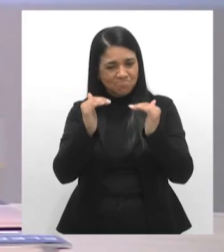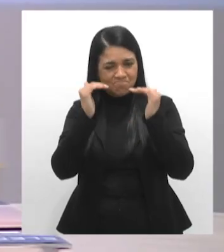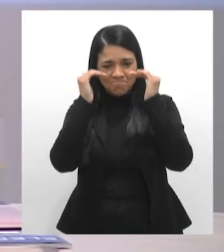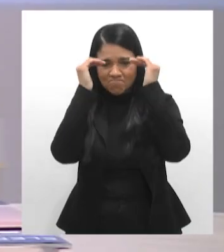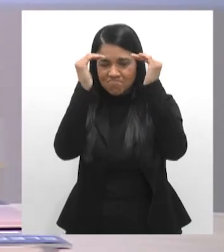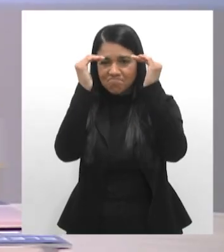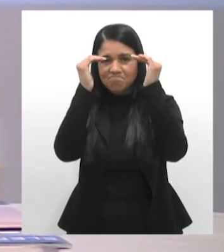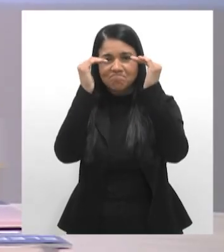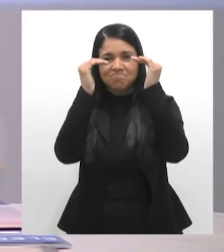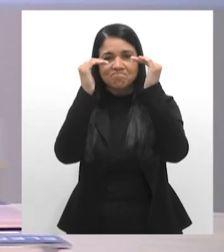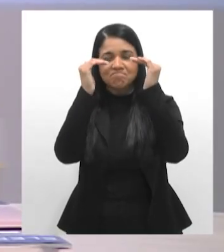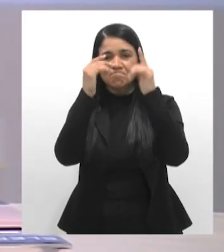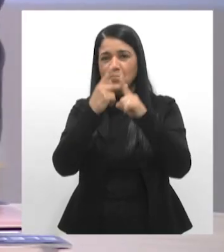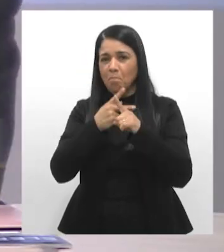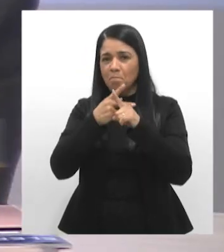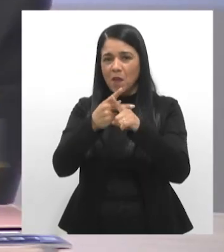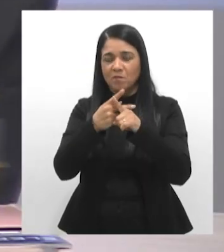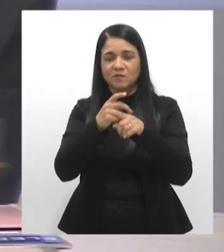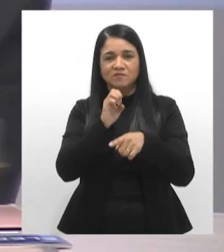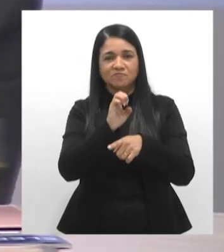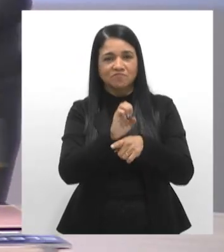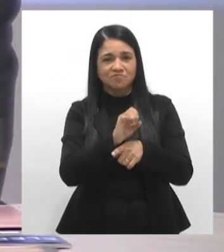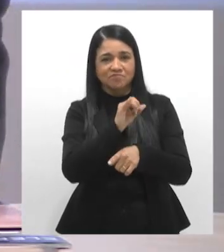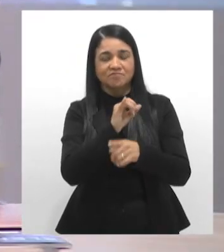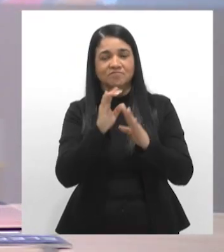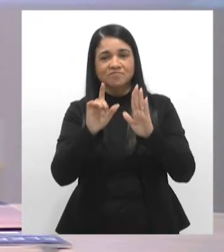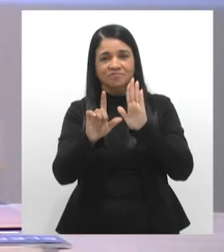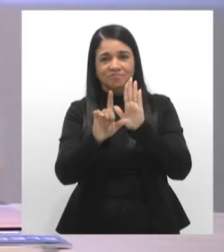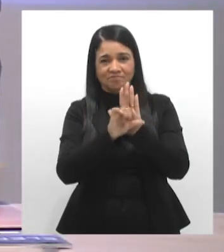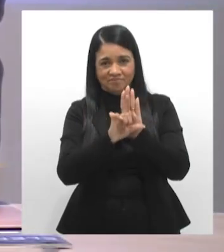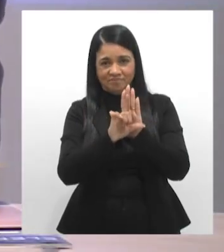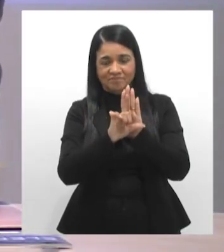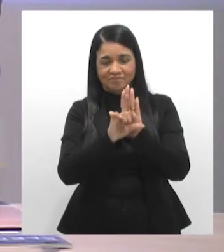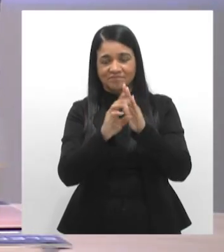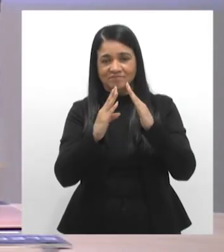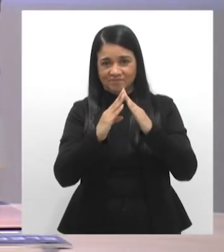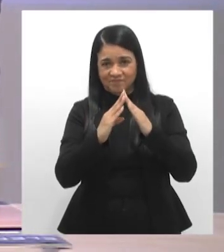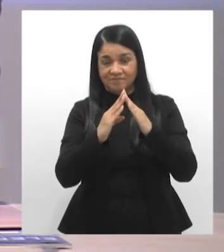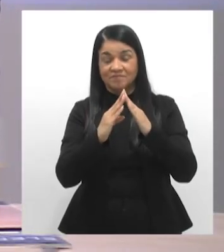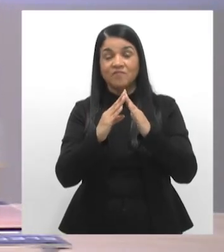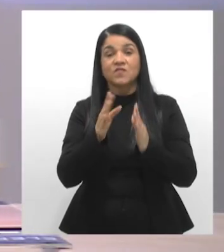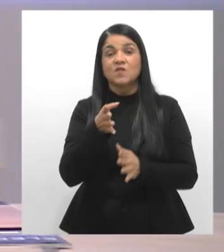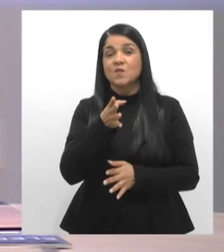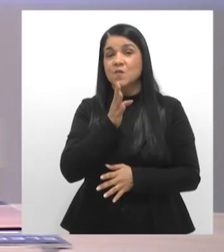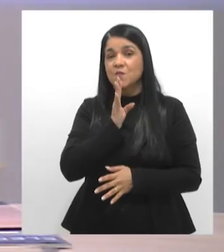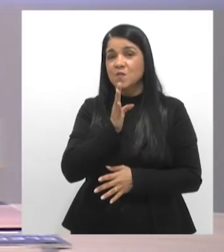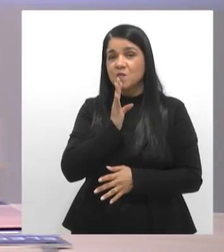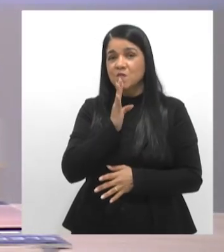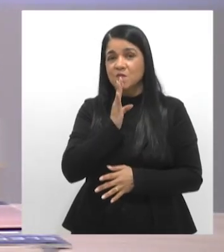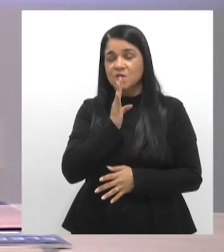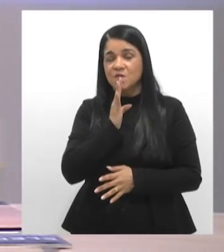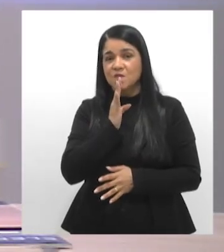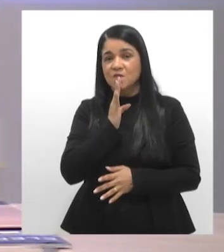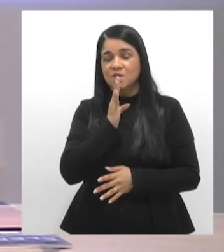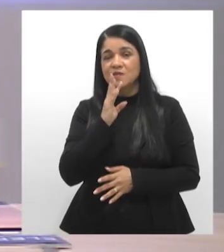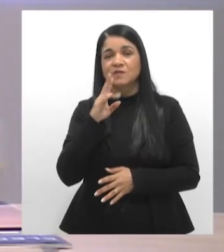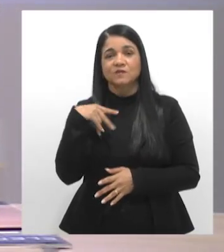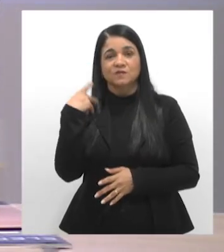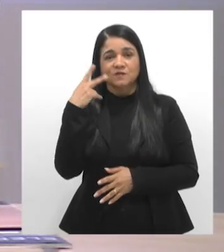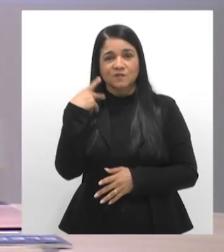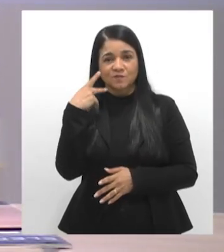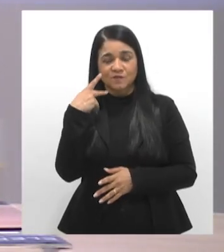honraria concedida por esta Casa Legislativa, um reconhecimento do Parlamento